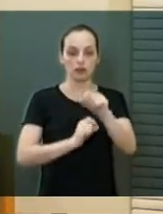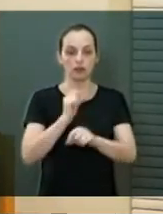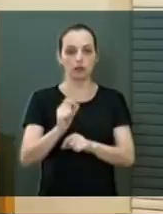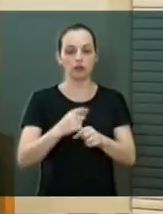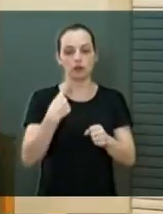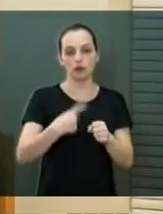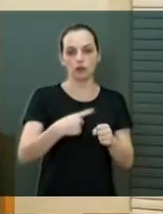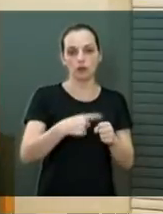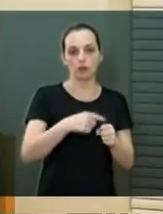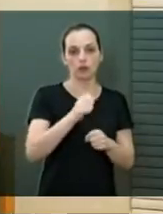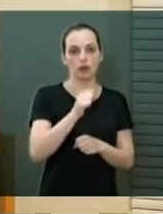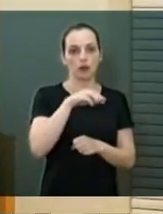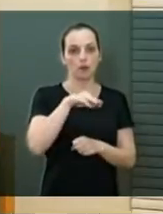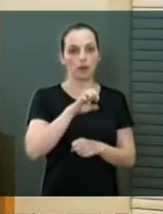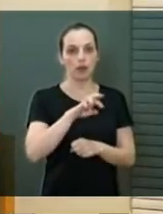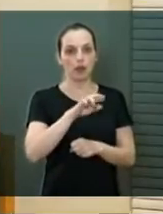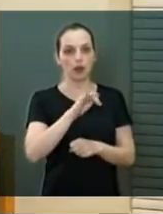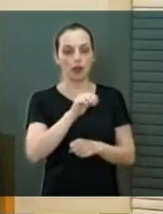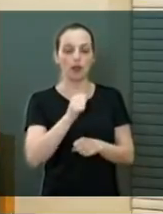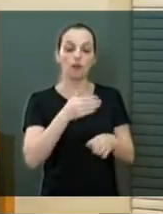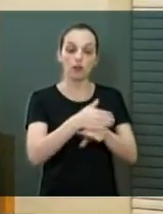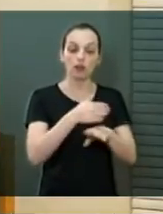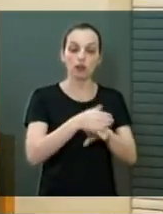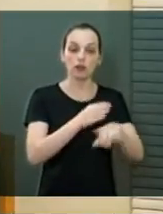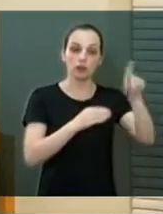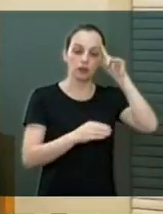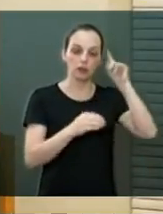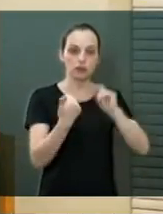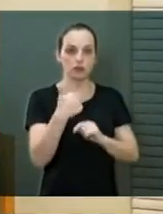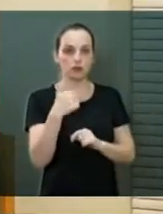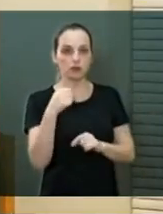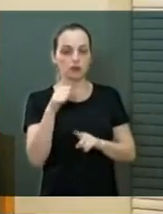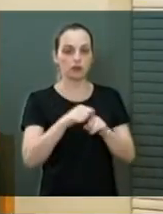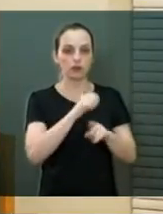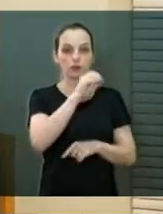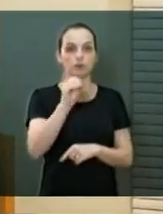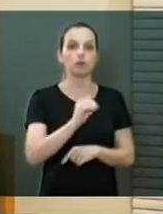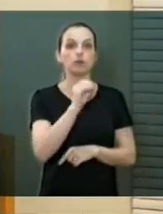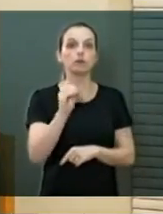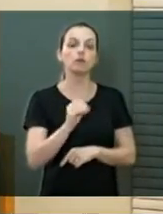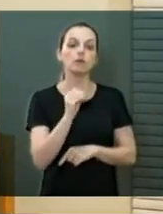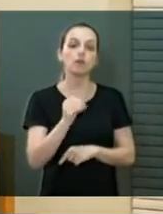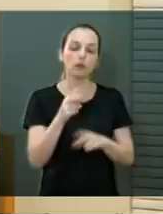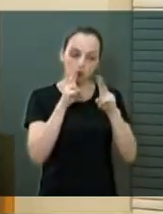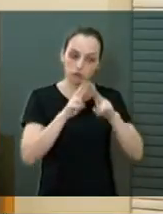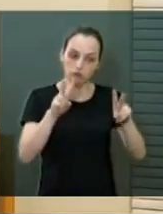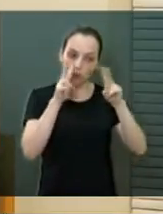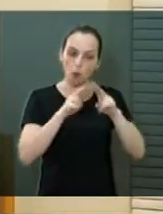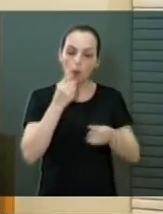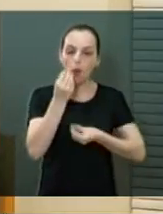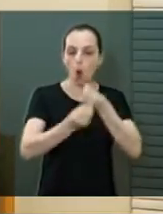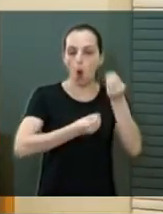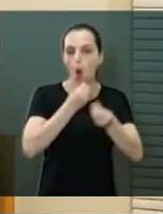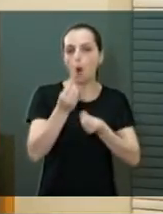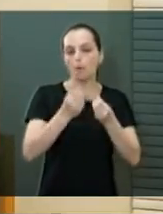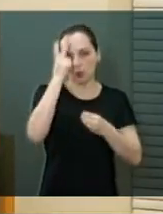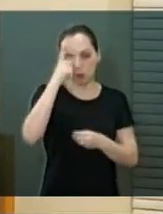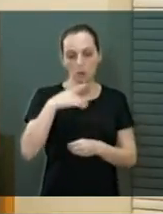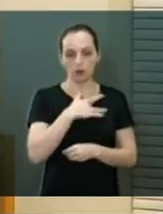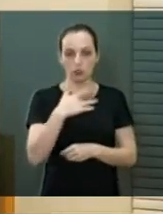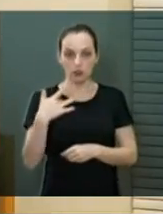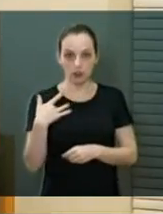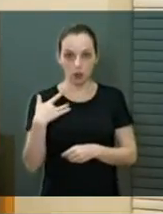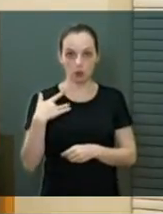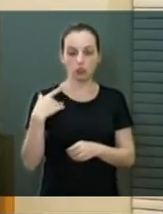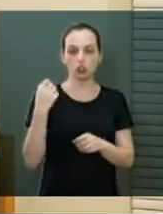América, visitamos o local no dia 11 de outubro. Como recebi denúncias da população, resolvi conferir de perto a realidade da unidade. Sobre o número